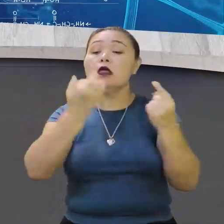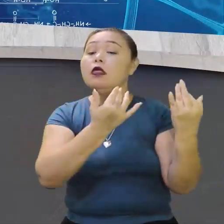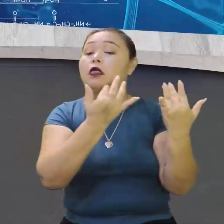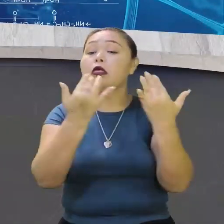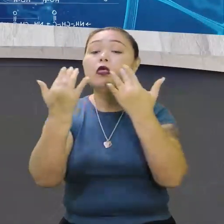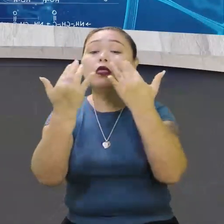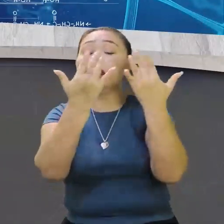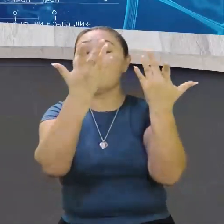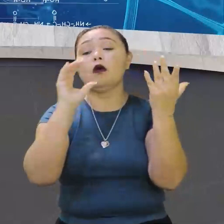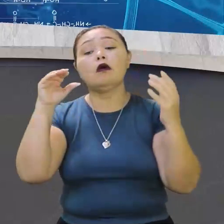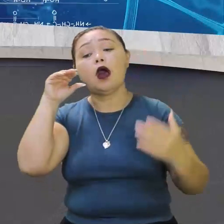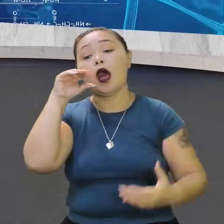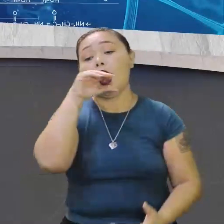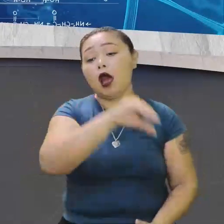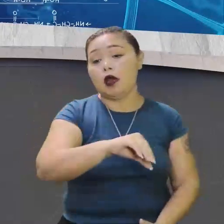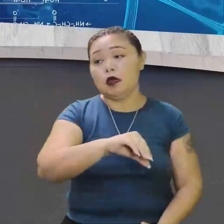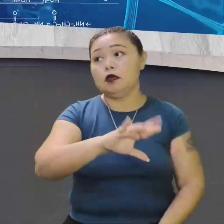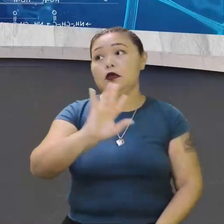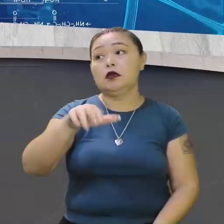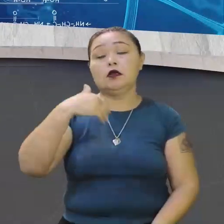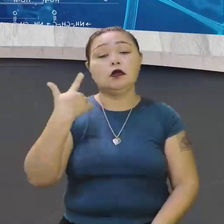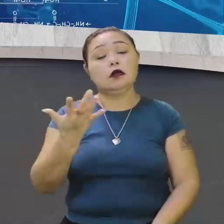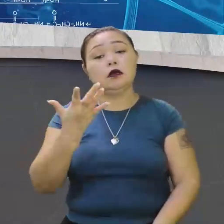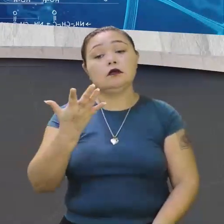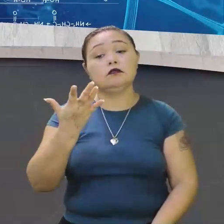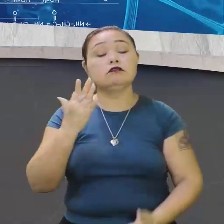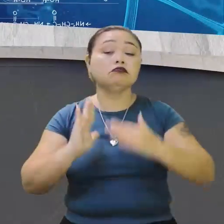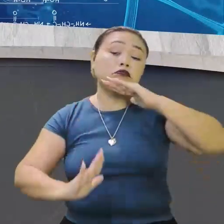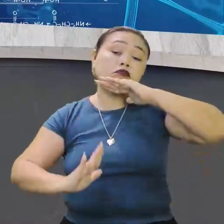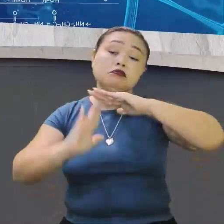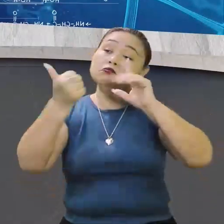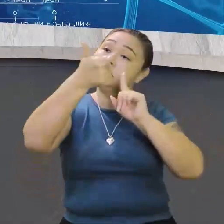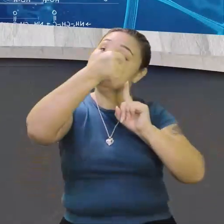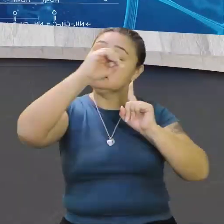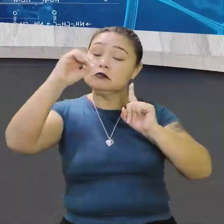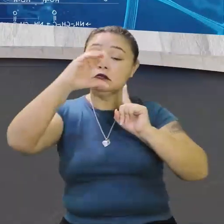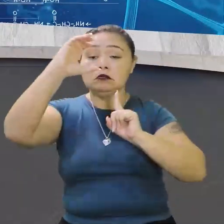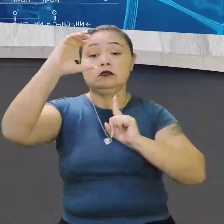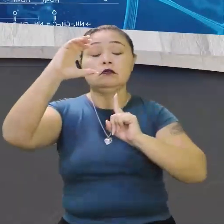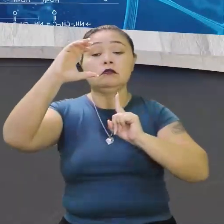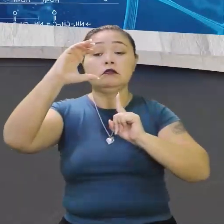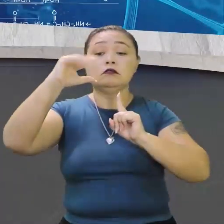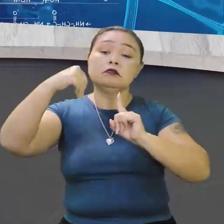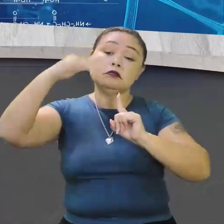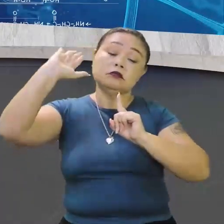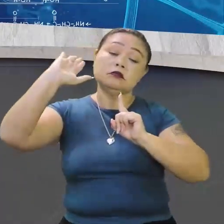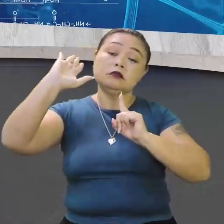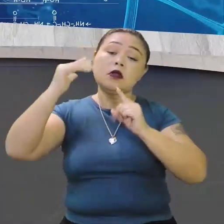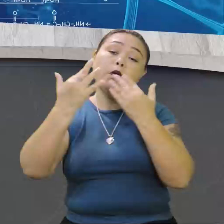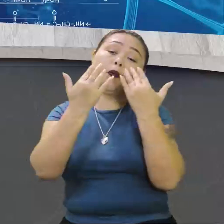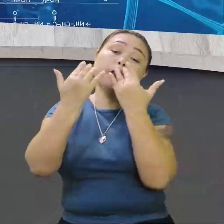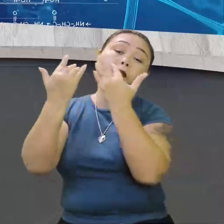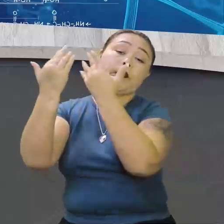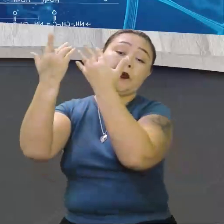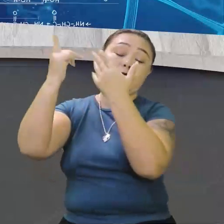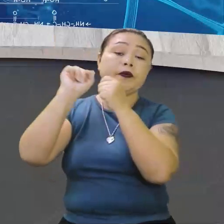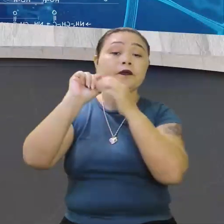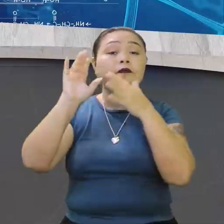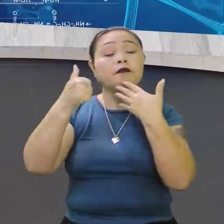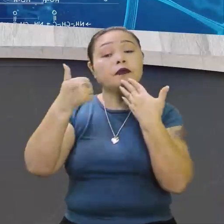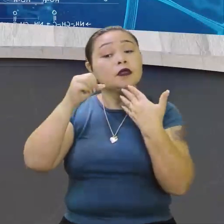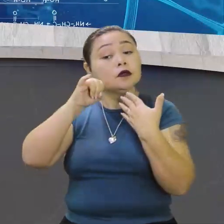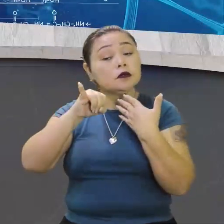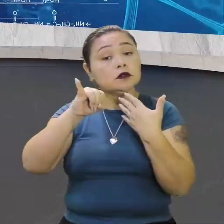você aquece. Ao chegar em 100 graus, acima disso, você só tem vapor. Se